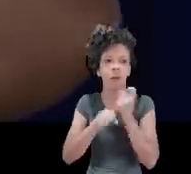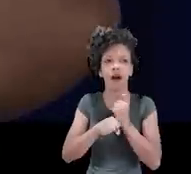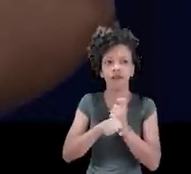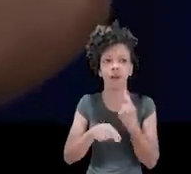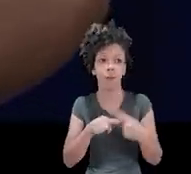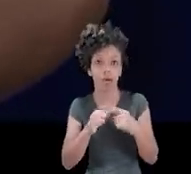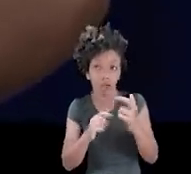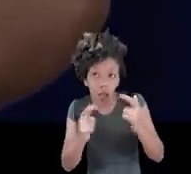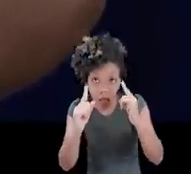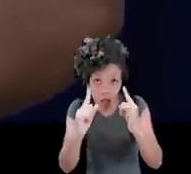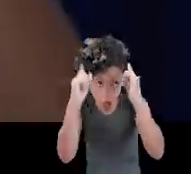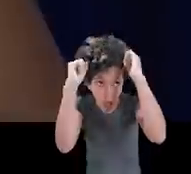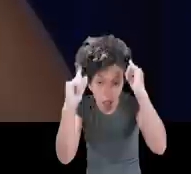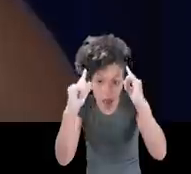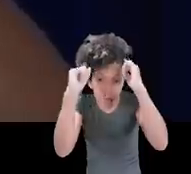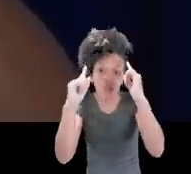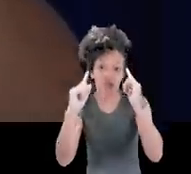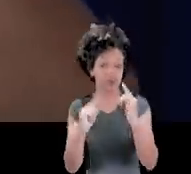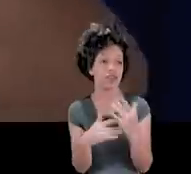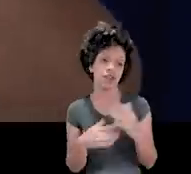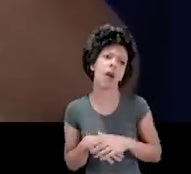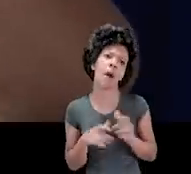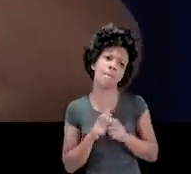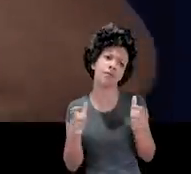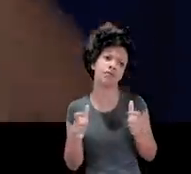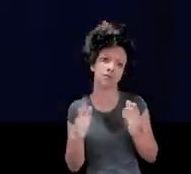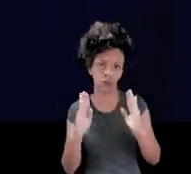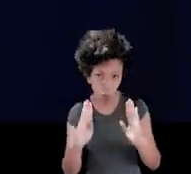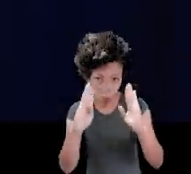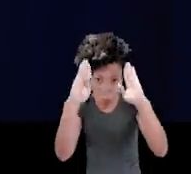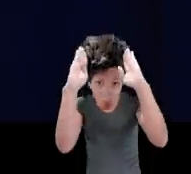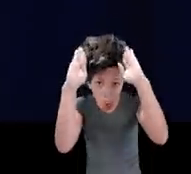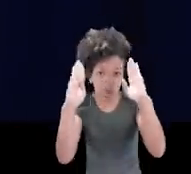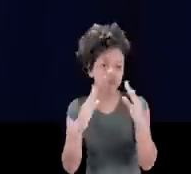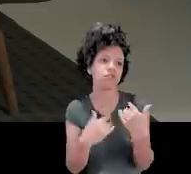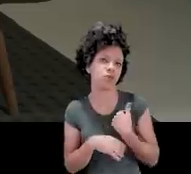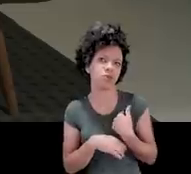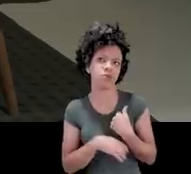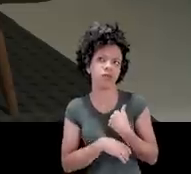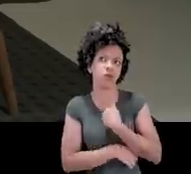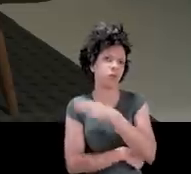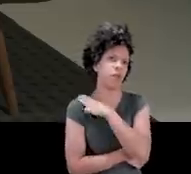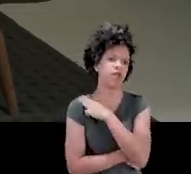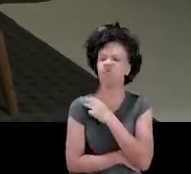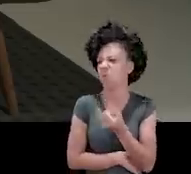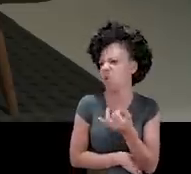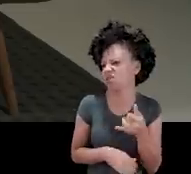minha entrada vinha até aqui, cara. E tá aumentando, lógico, né? Uh-huh. Agora tá aumentando. Mas até aqui, ó. Isso eu no ensino médio. Quantos anos você